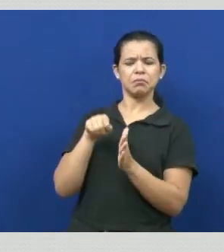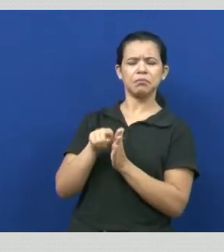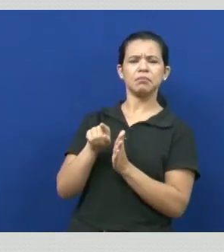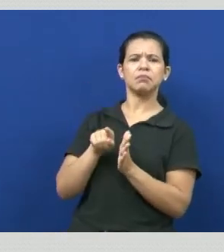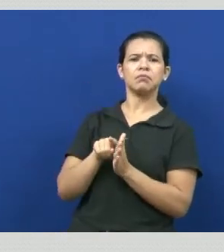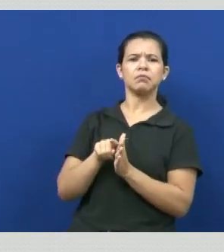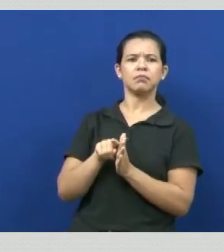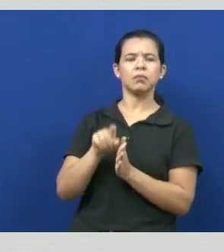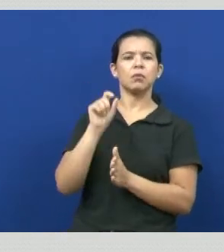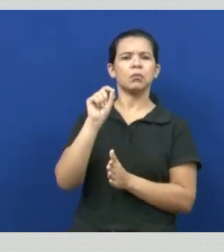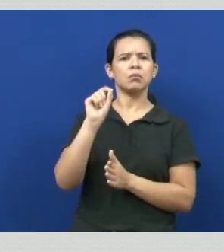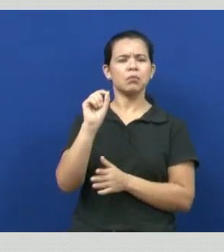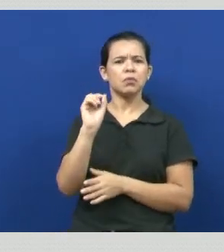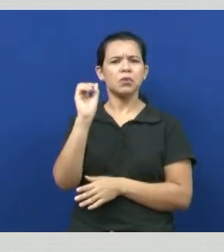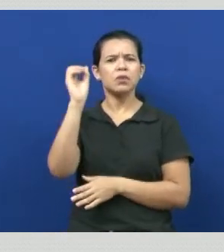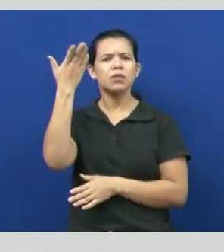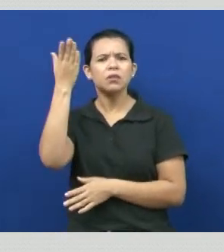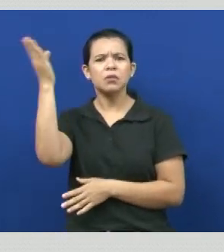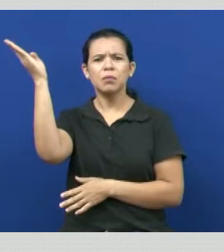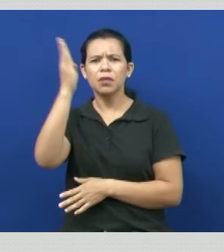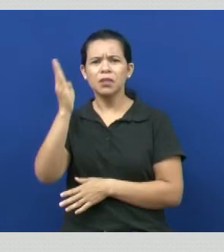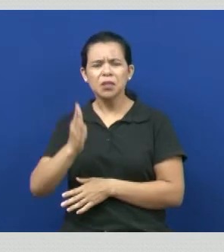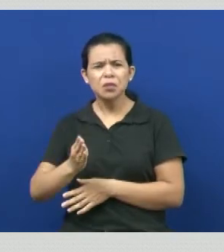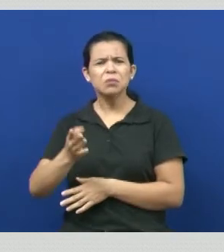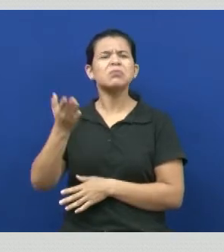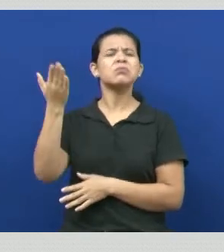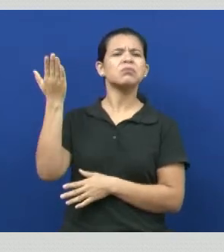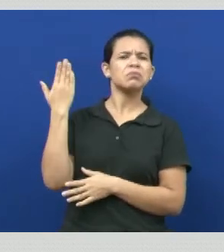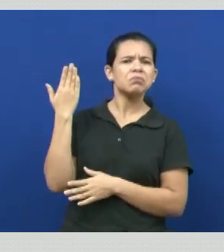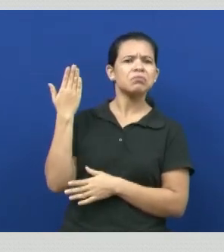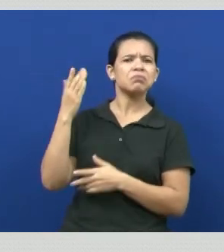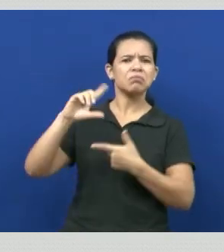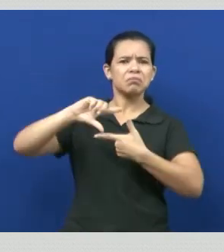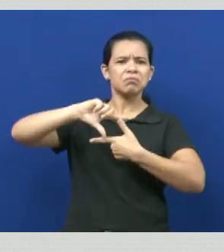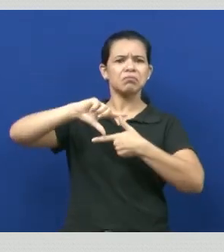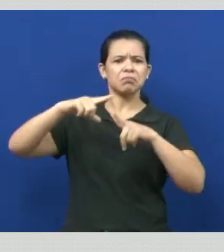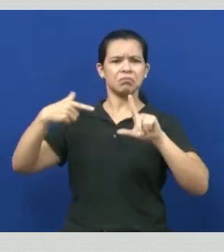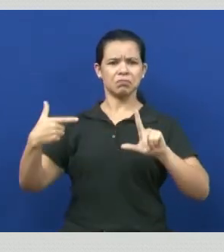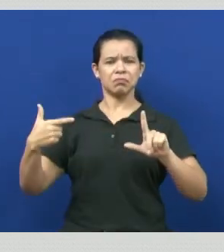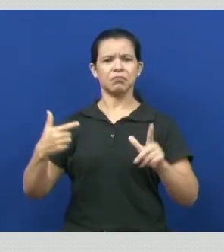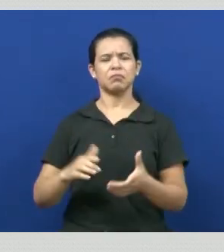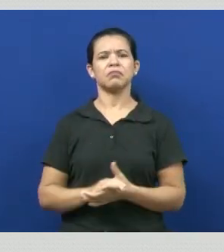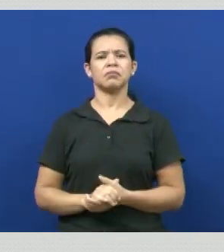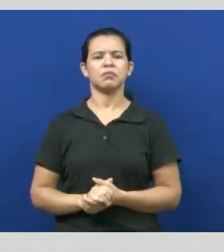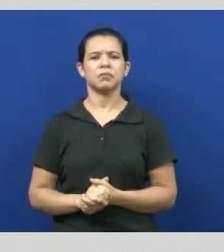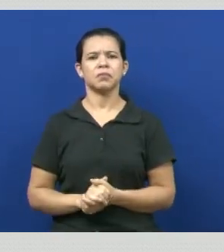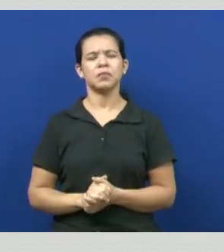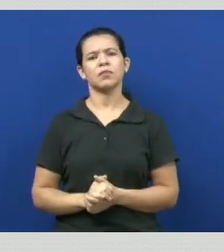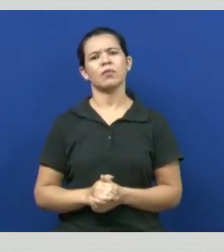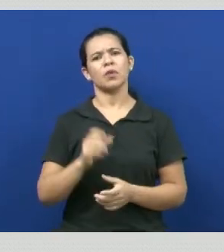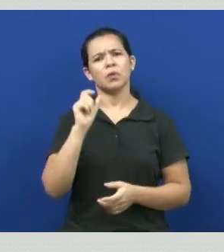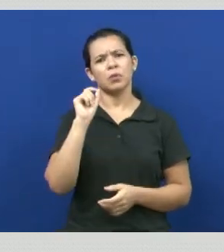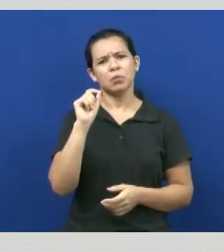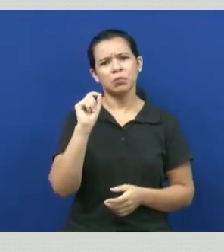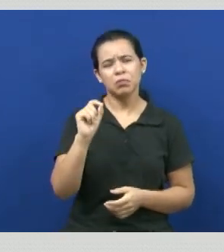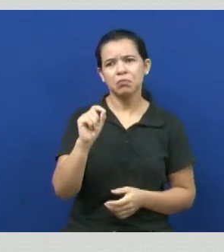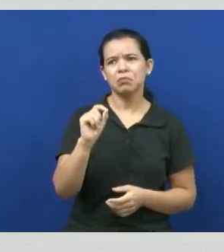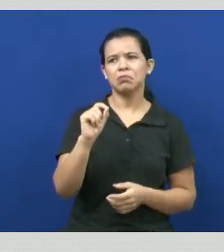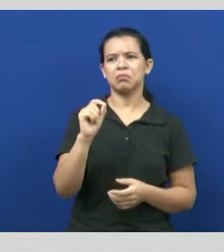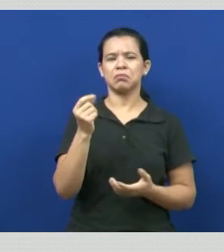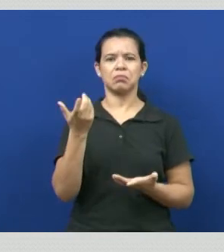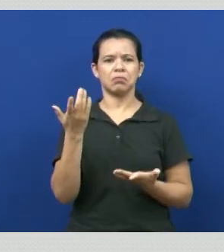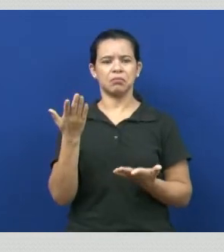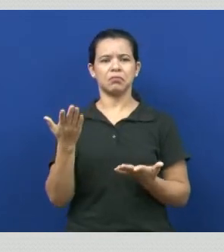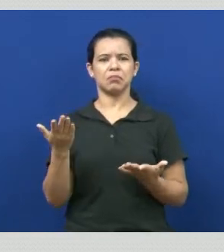que estava acontecendo no Brasil nessa época? Esse é o nosso contexto histórico. O que foi o